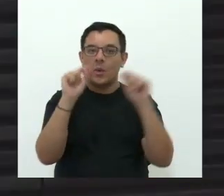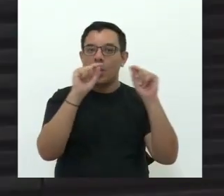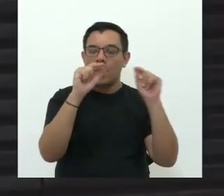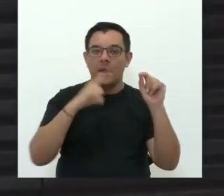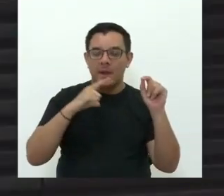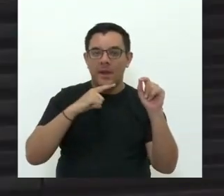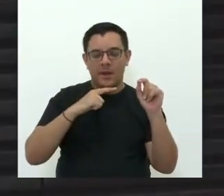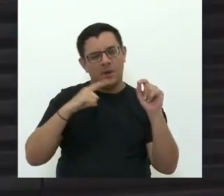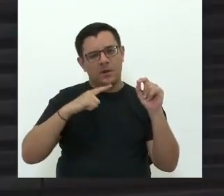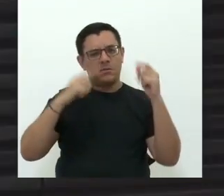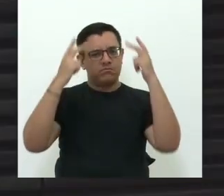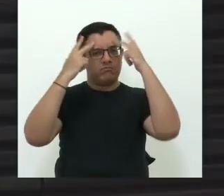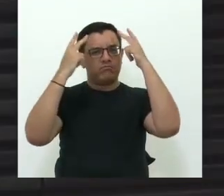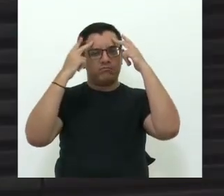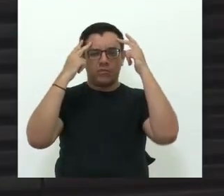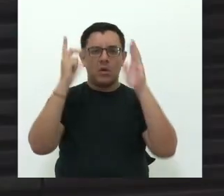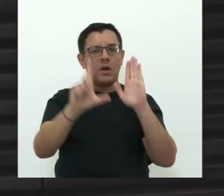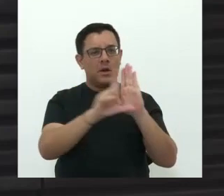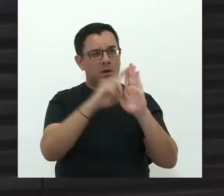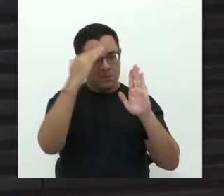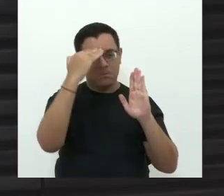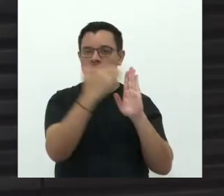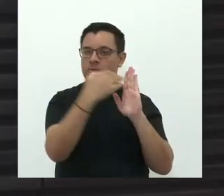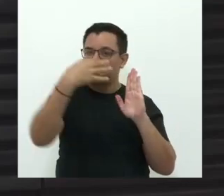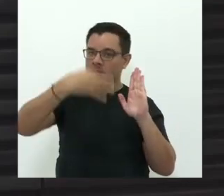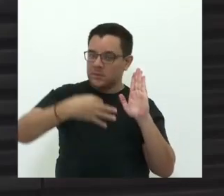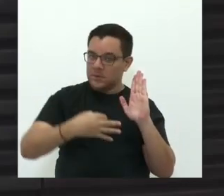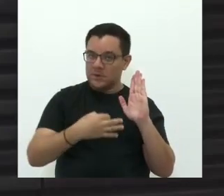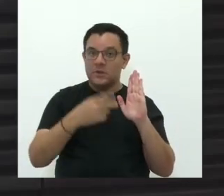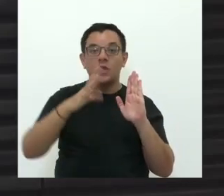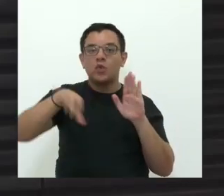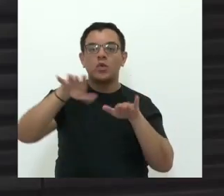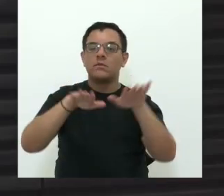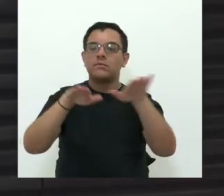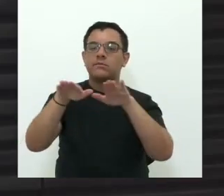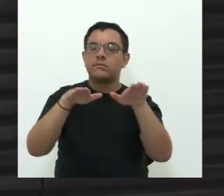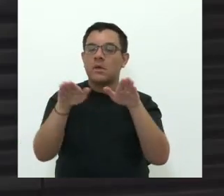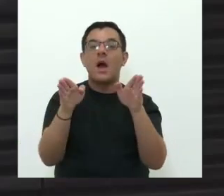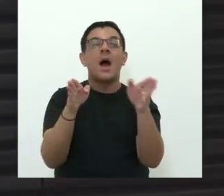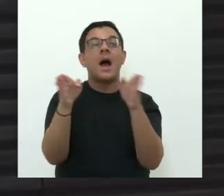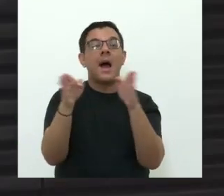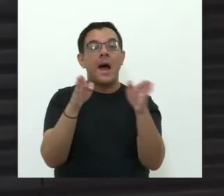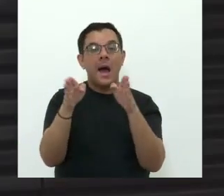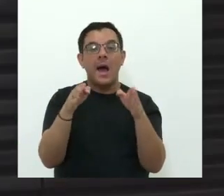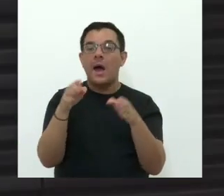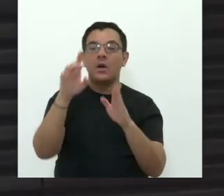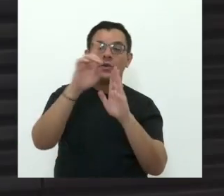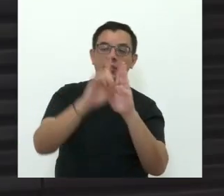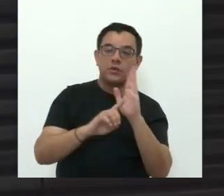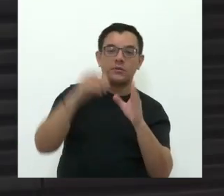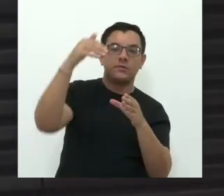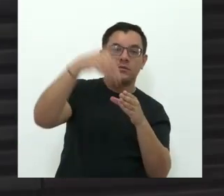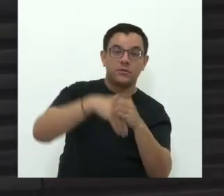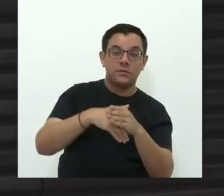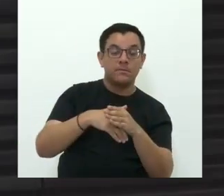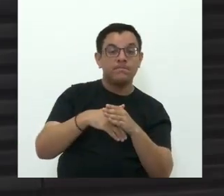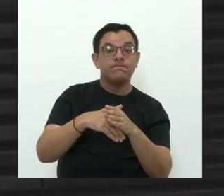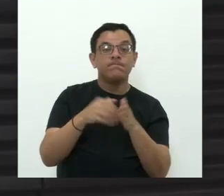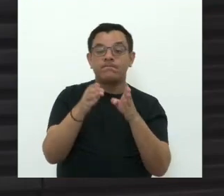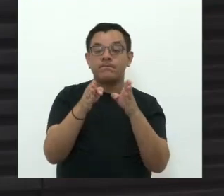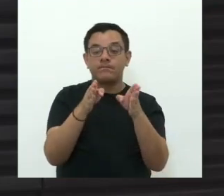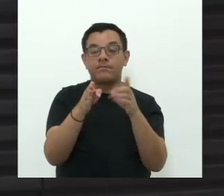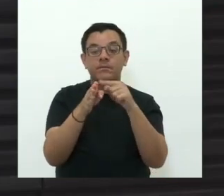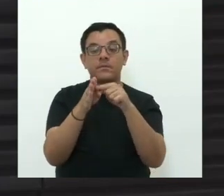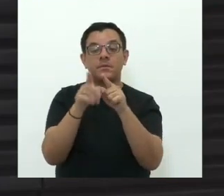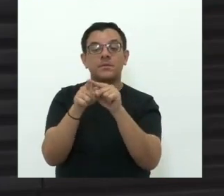quadro de normalidade de legalidade que todo mundo tem o acesso ao voto e o direito de votar e o momento pós-eleitoral que é a apuração